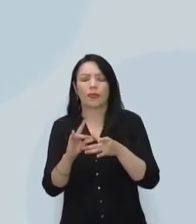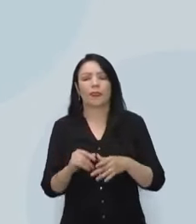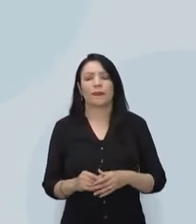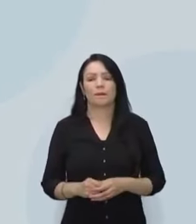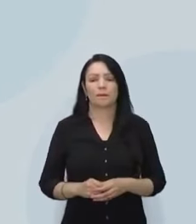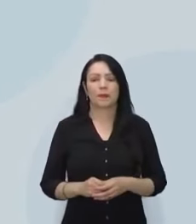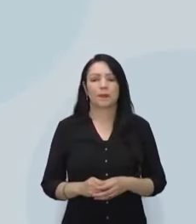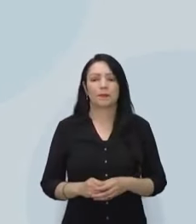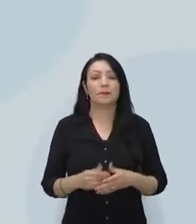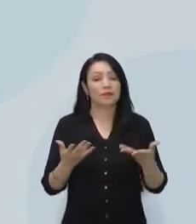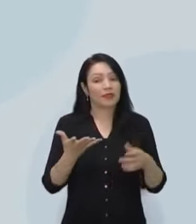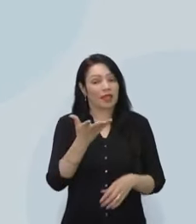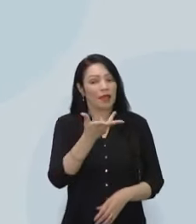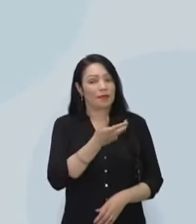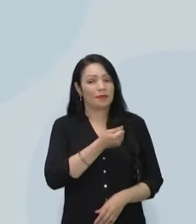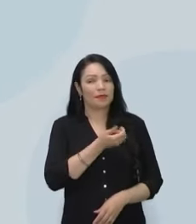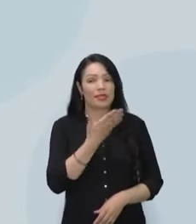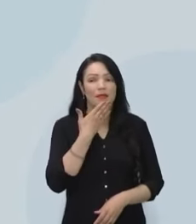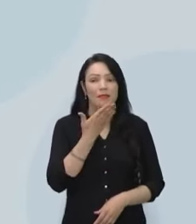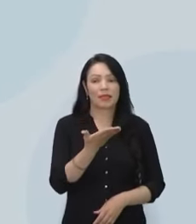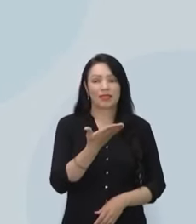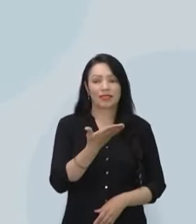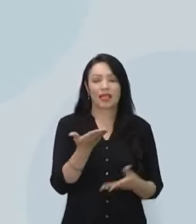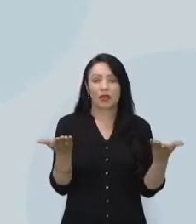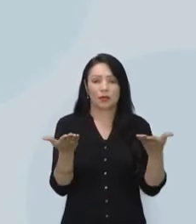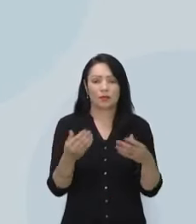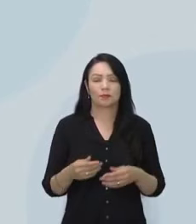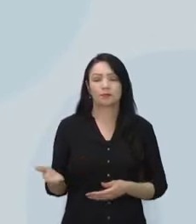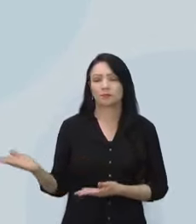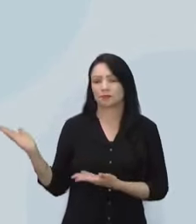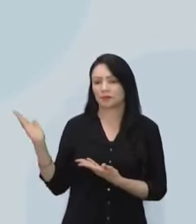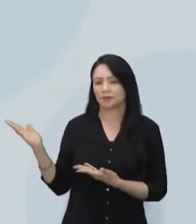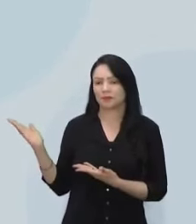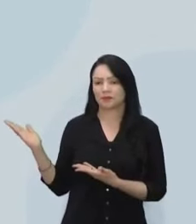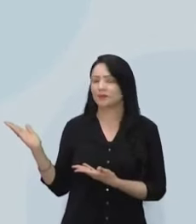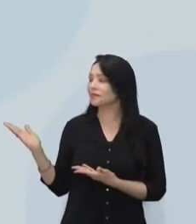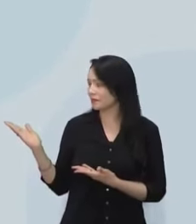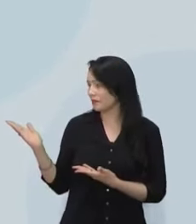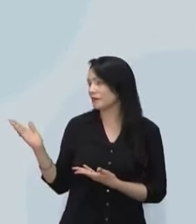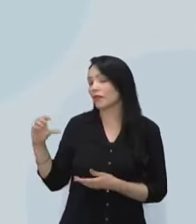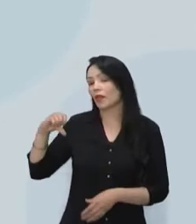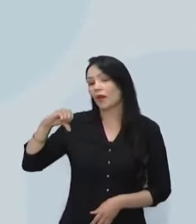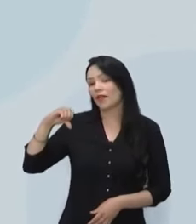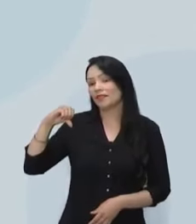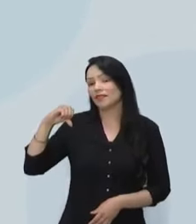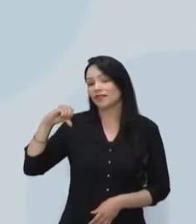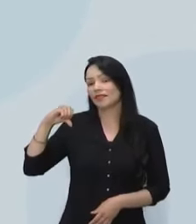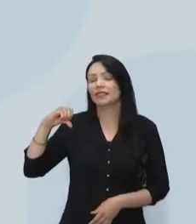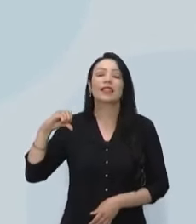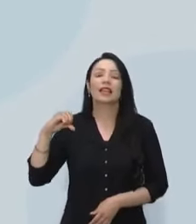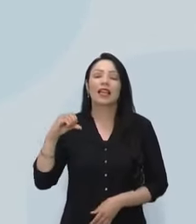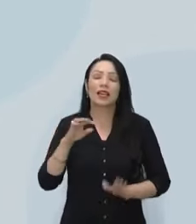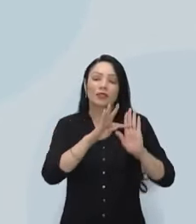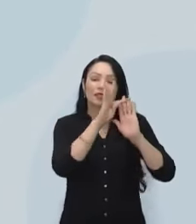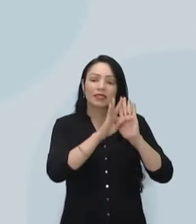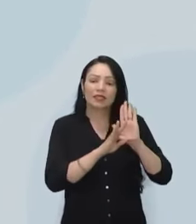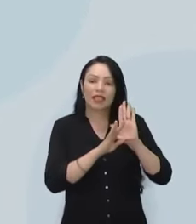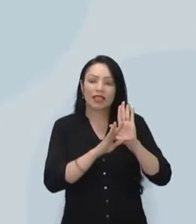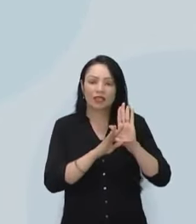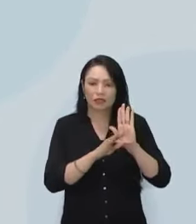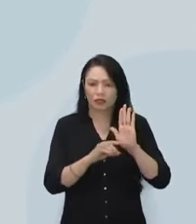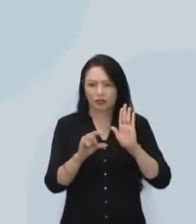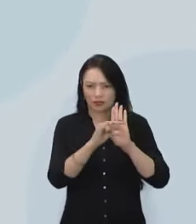isso que a habilidade pede que o estudante mobilize para essa questão. E a questão é essa, a questão 9, tá? Nesse texto, no